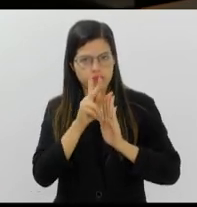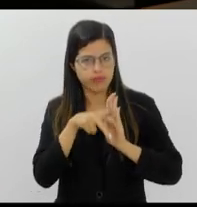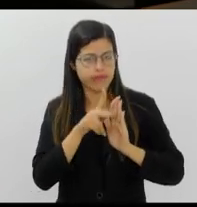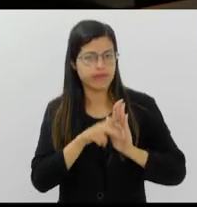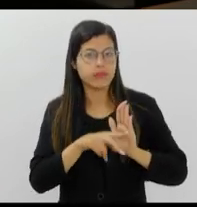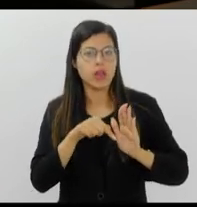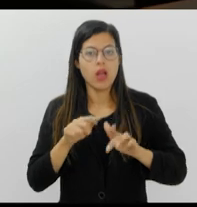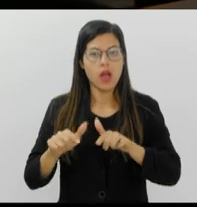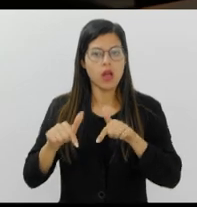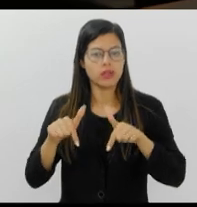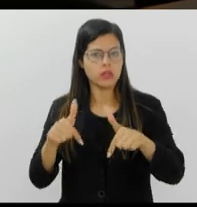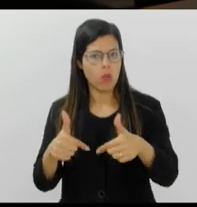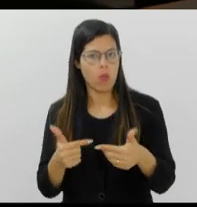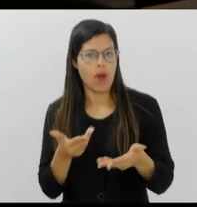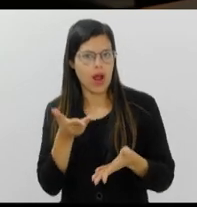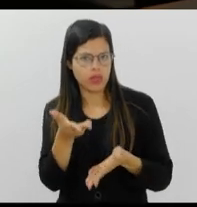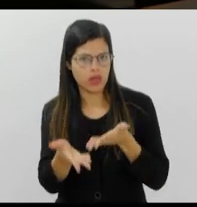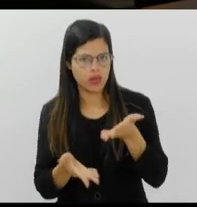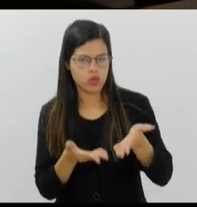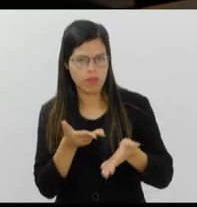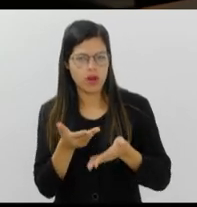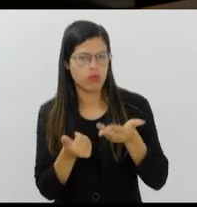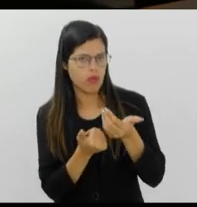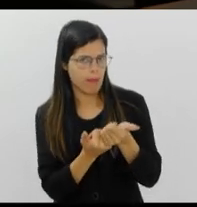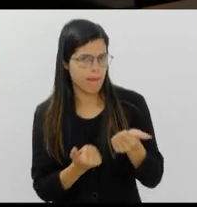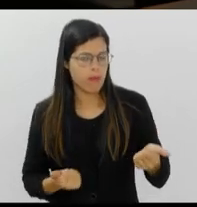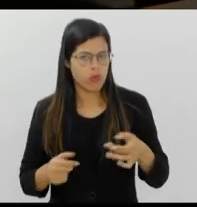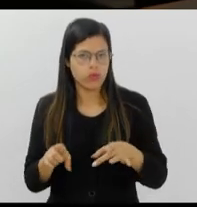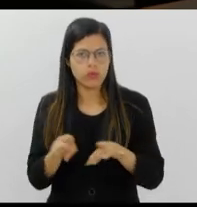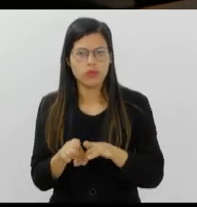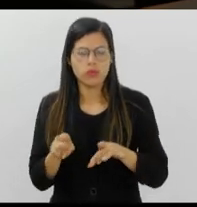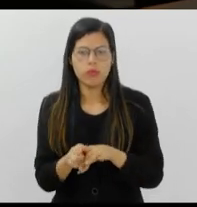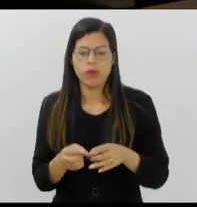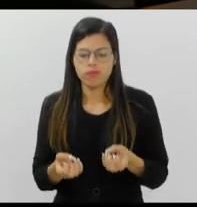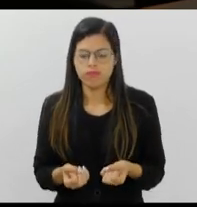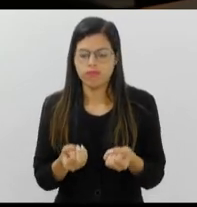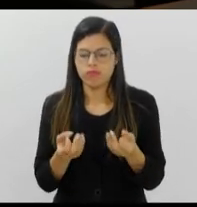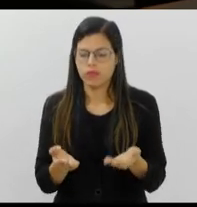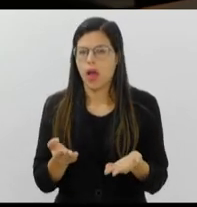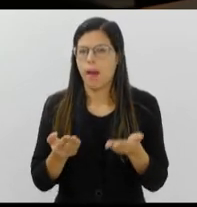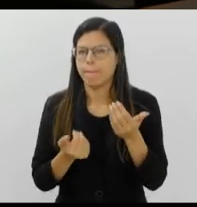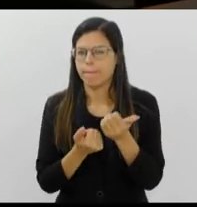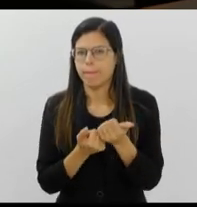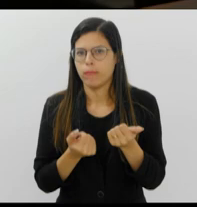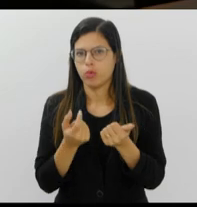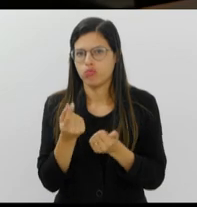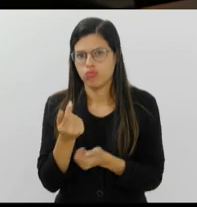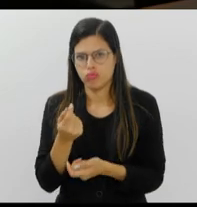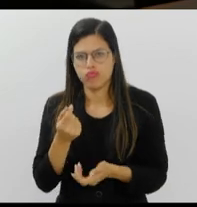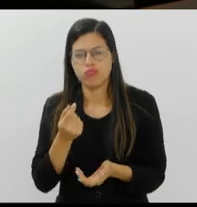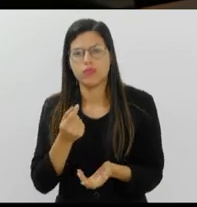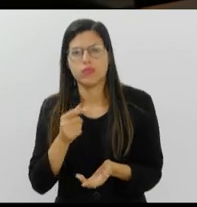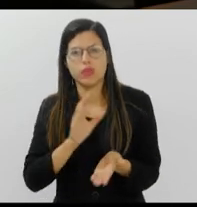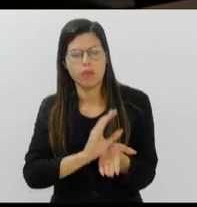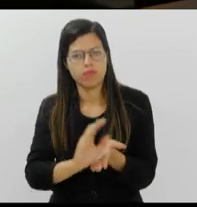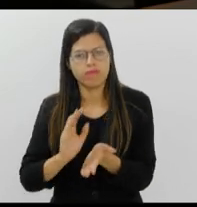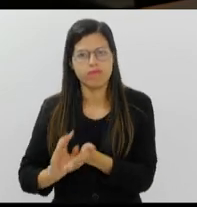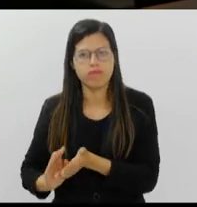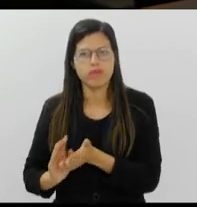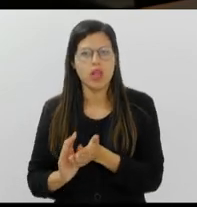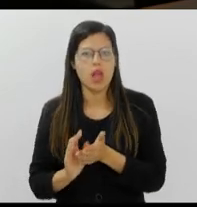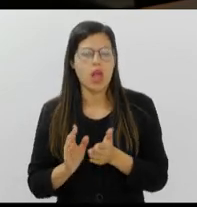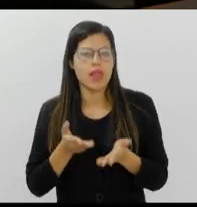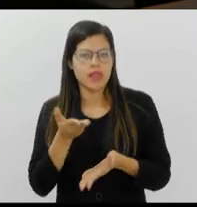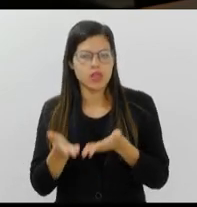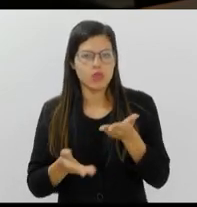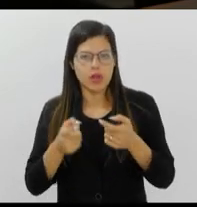ações como atendimento assistencial, também a concessão de benefícios sociais, o atendimento médico, psicológico e odontológico através